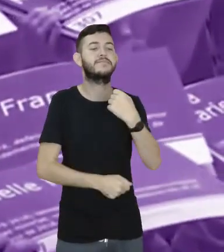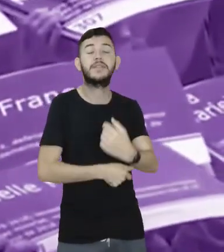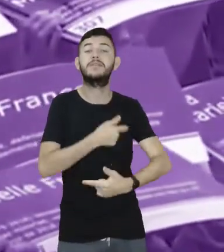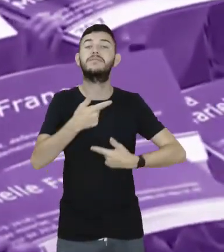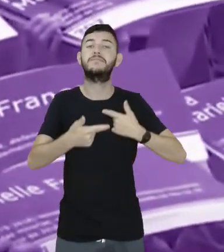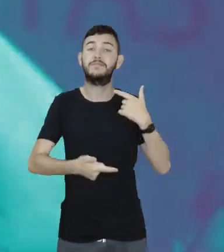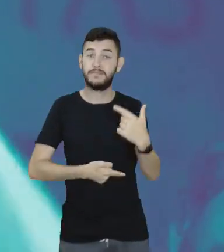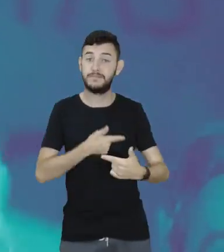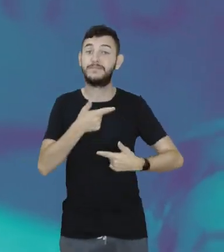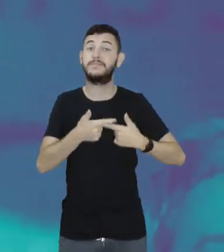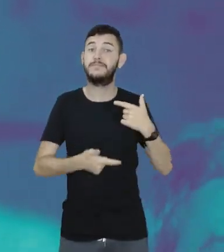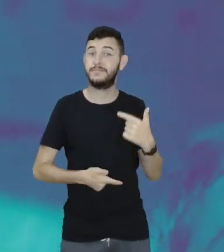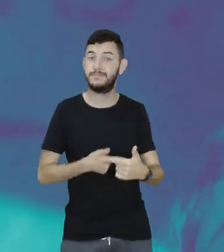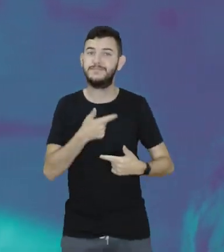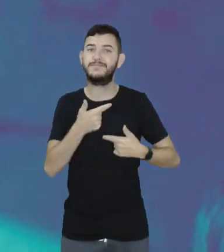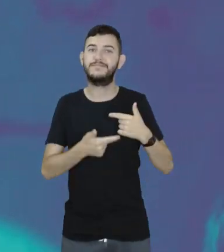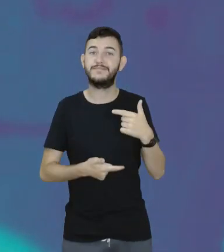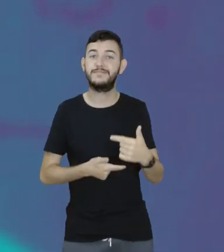acontecer.